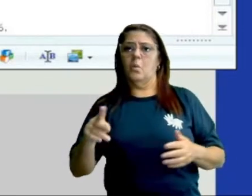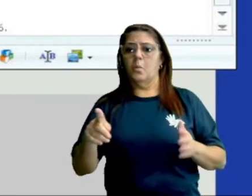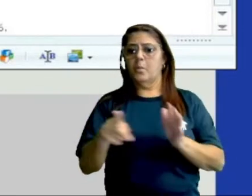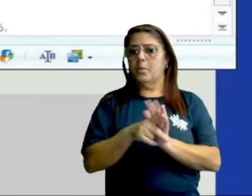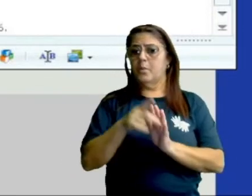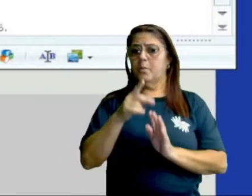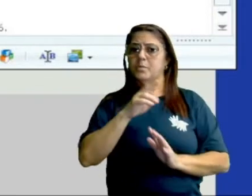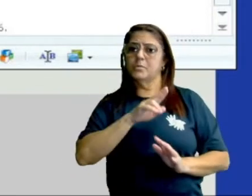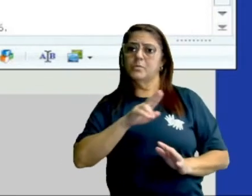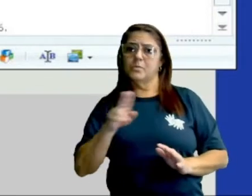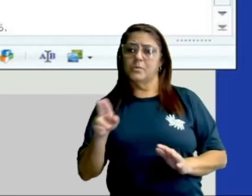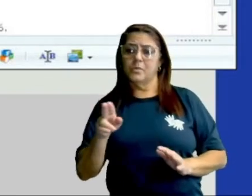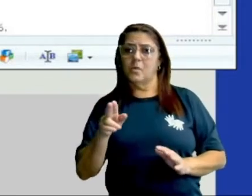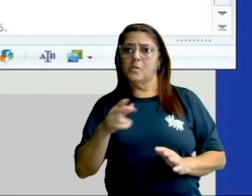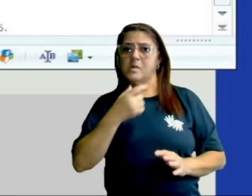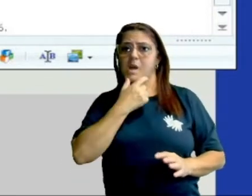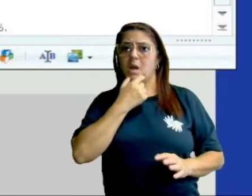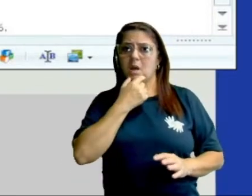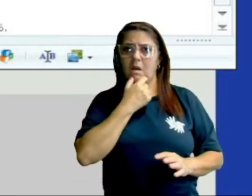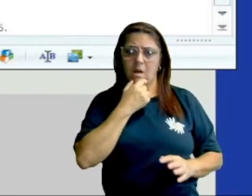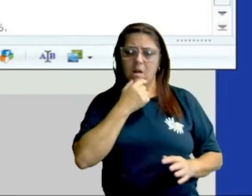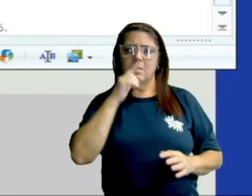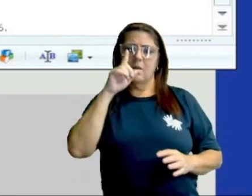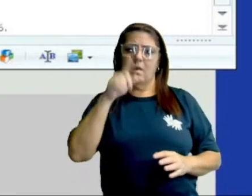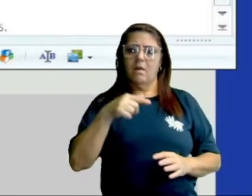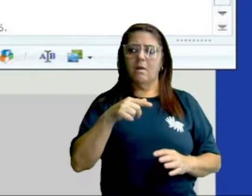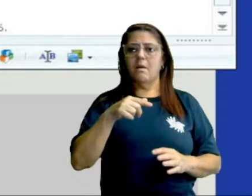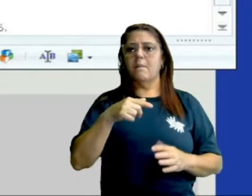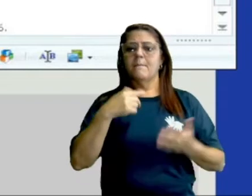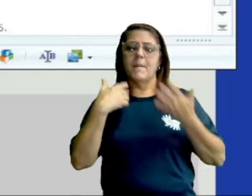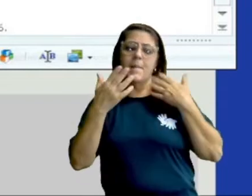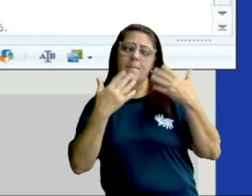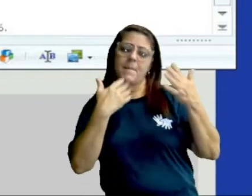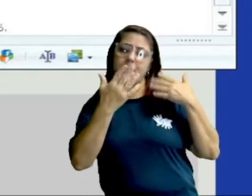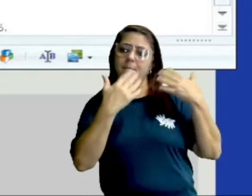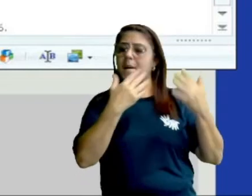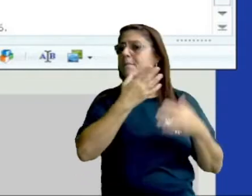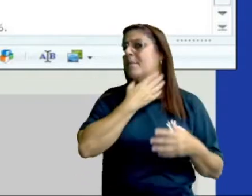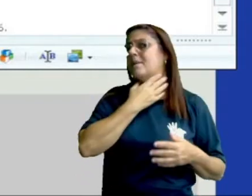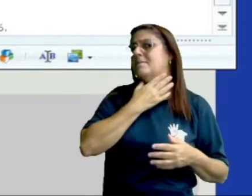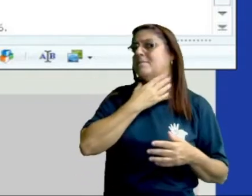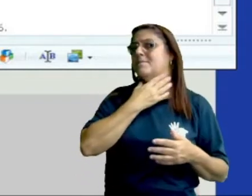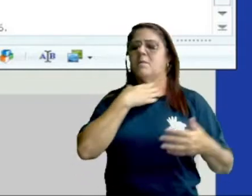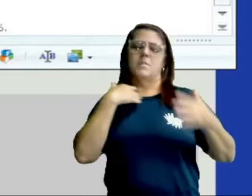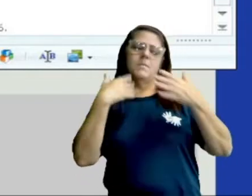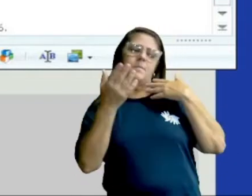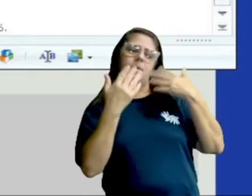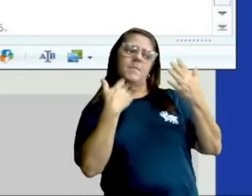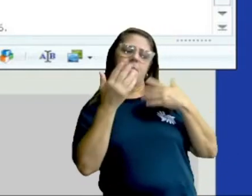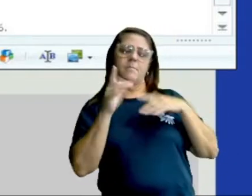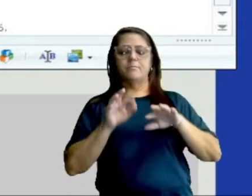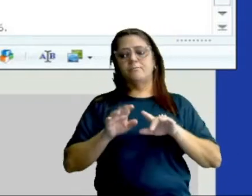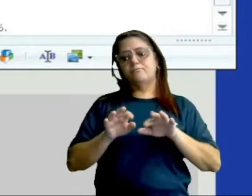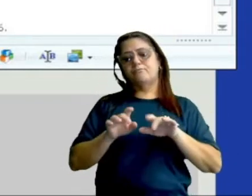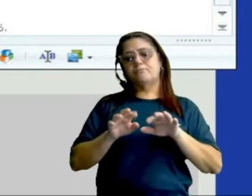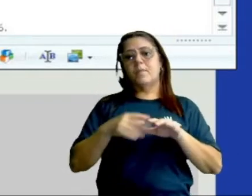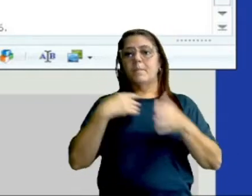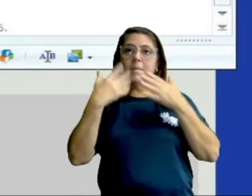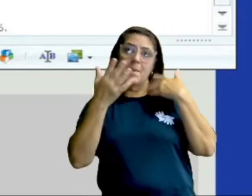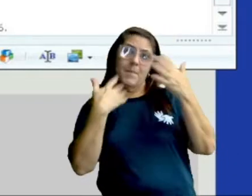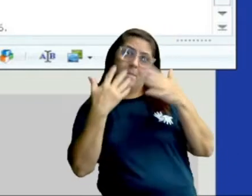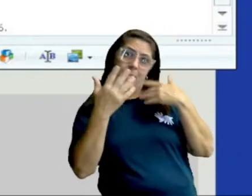próprio nome já diz, chat quer dizer conversa, ou o conhecido bate-papo. E a estrutura dele? Ó, são